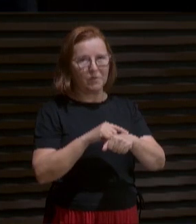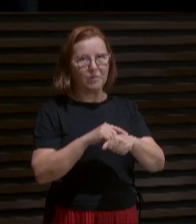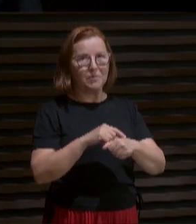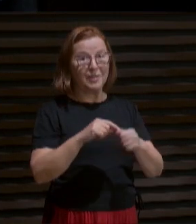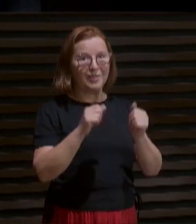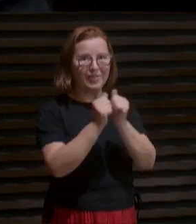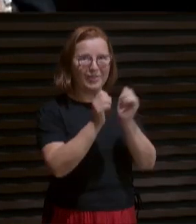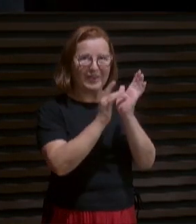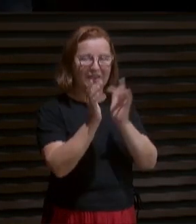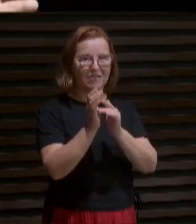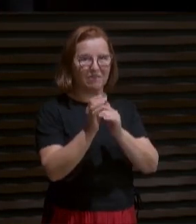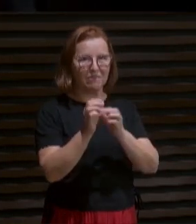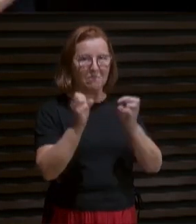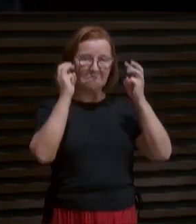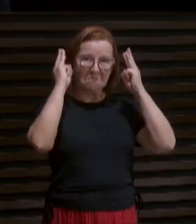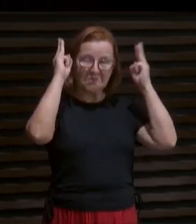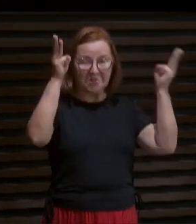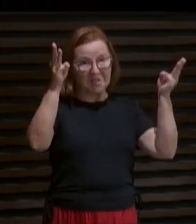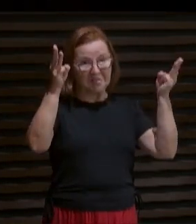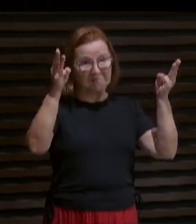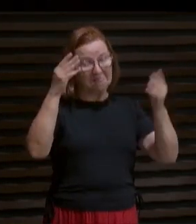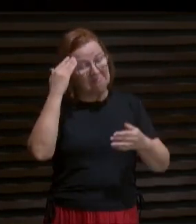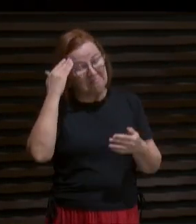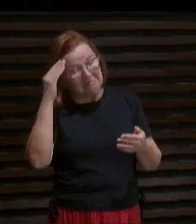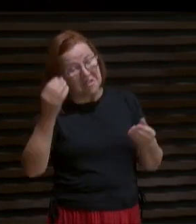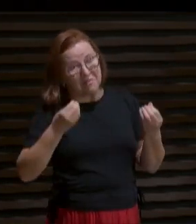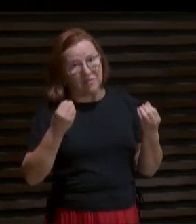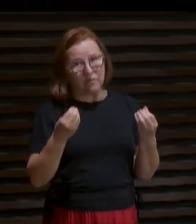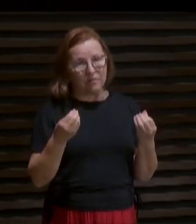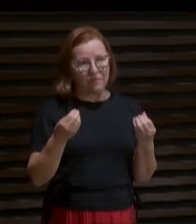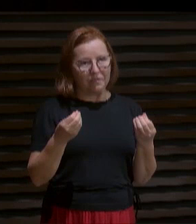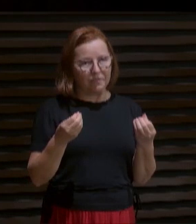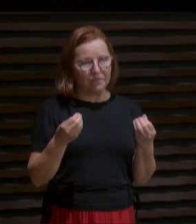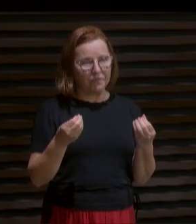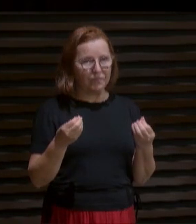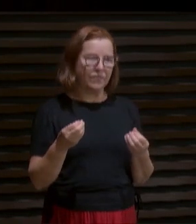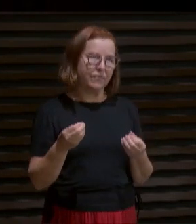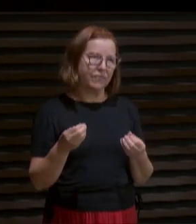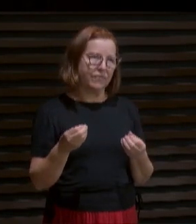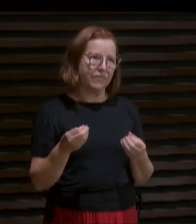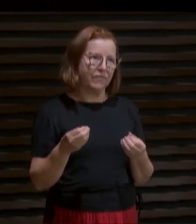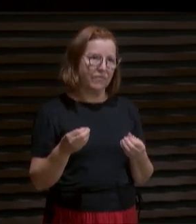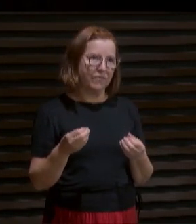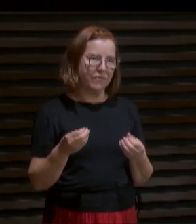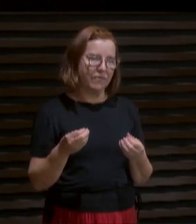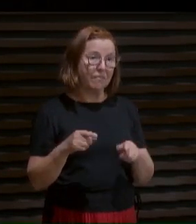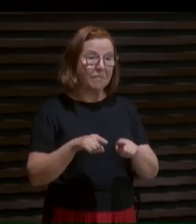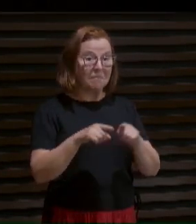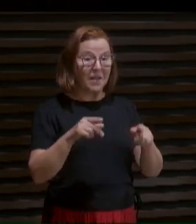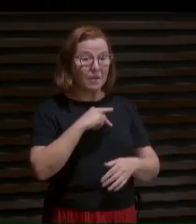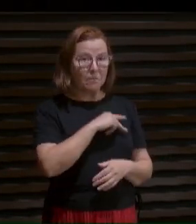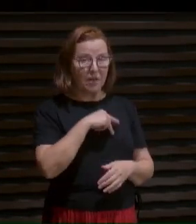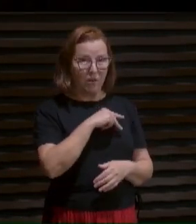Moisés, a gente não sabe muito do como foi que ele foi, ele também ficou só ali, mas